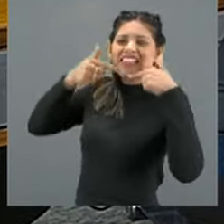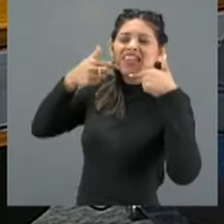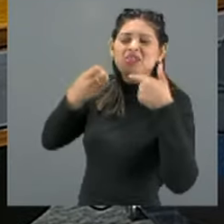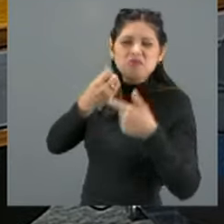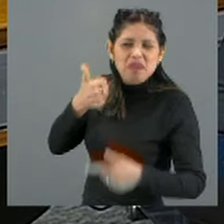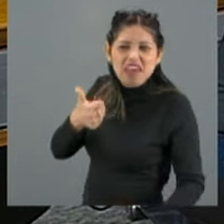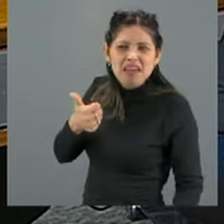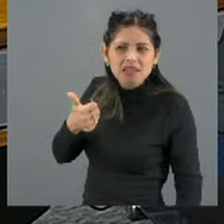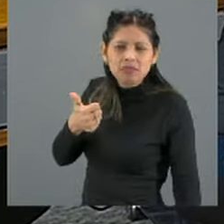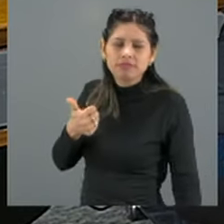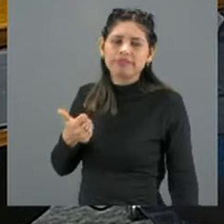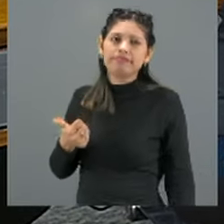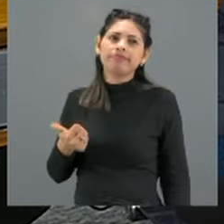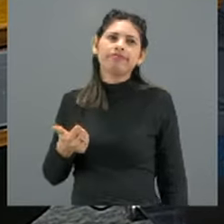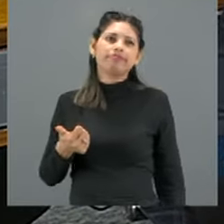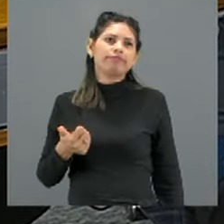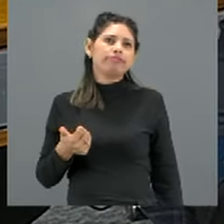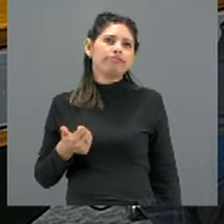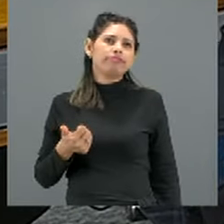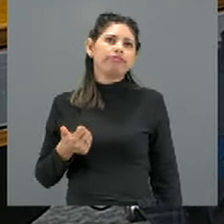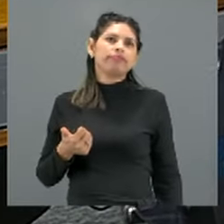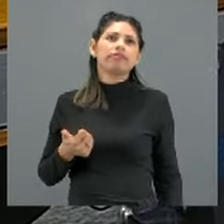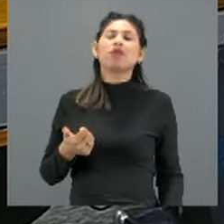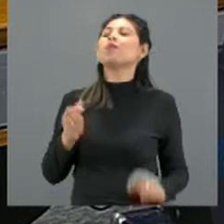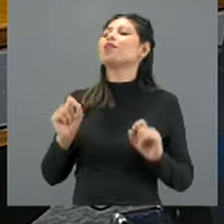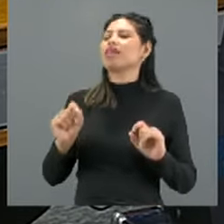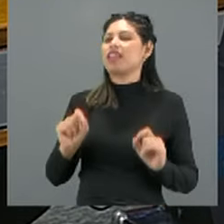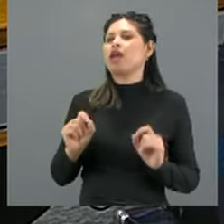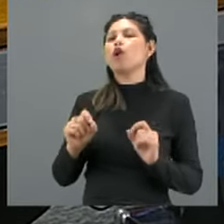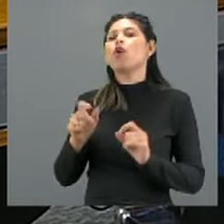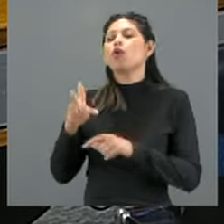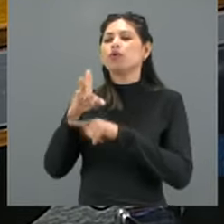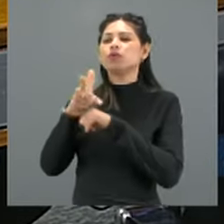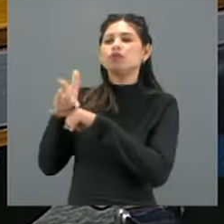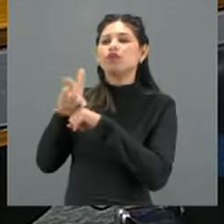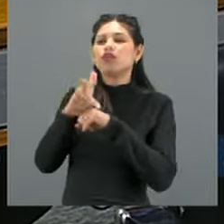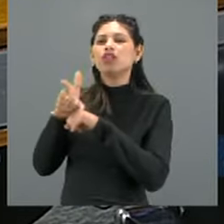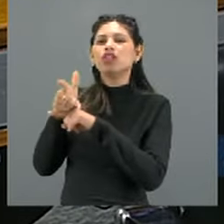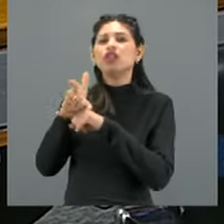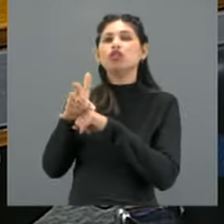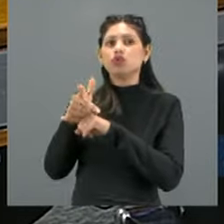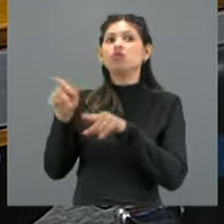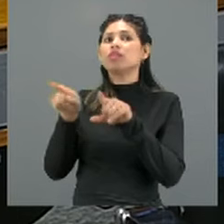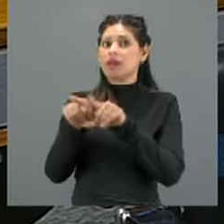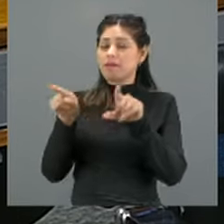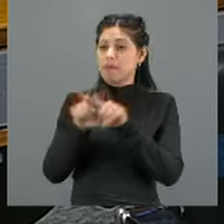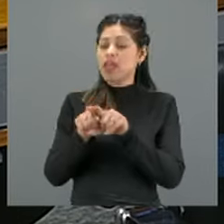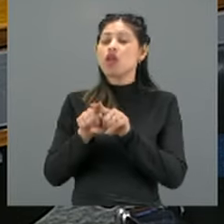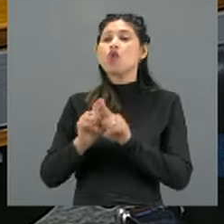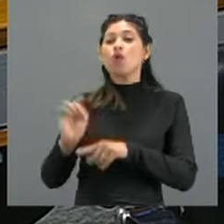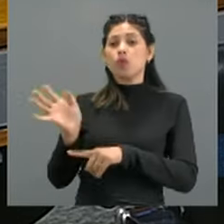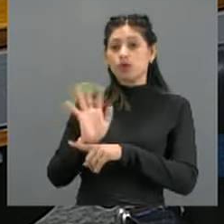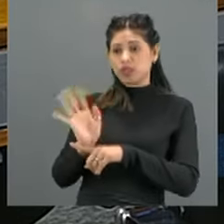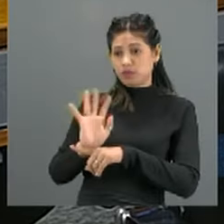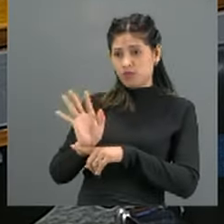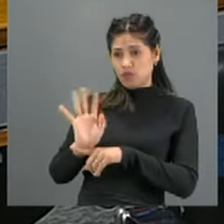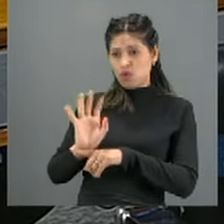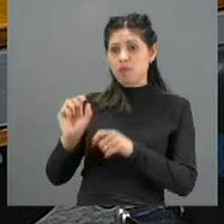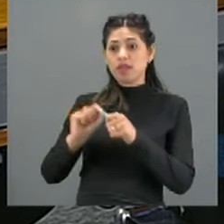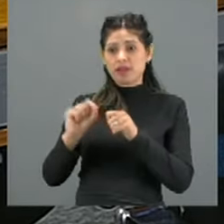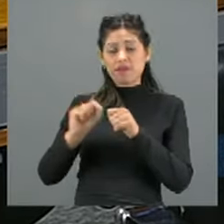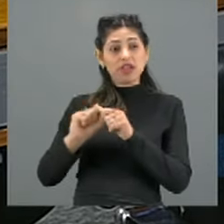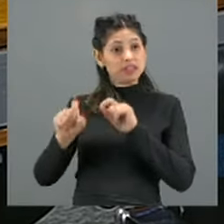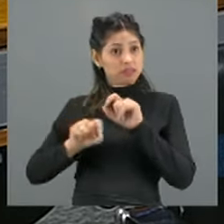que eu estou perguntando isso? Porque os vídeos que são mostrados, os filmes que são feitos, talvez